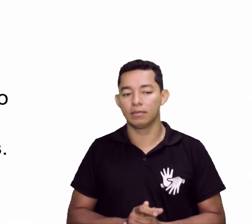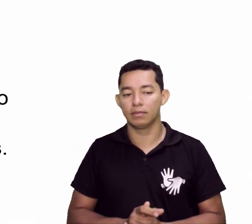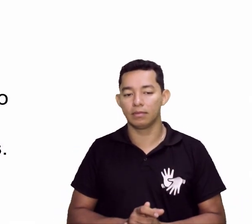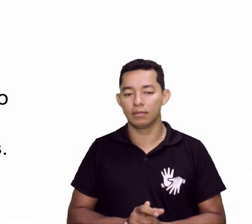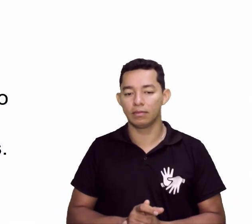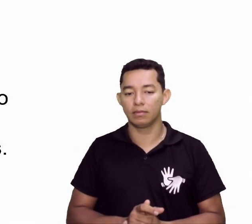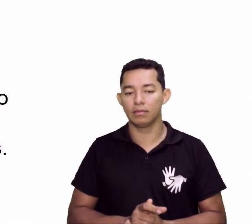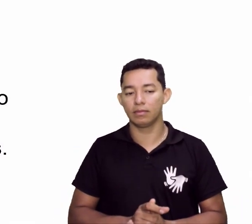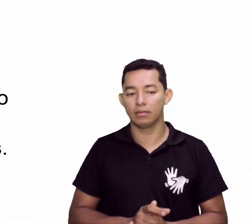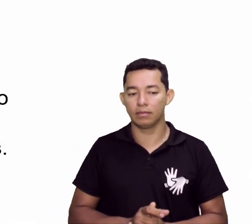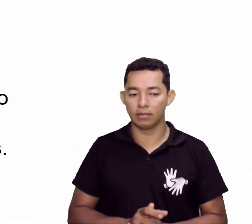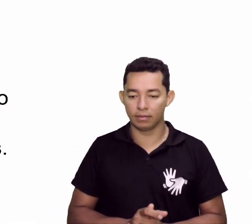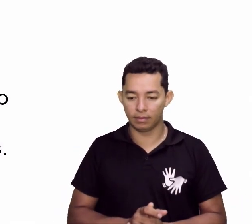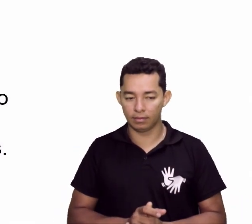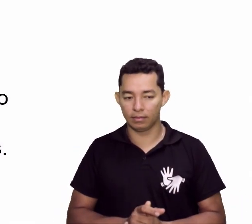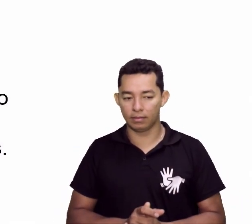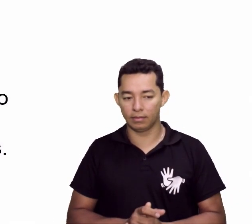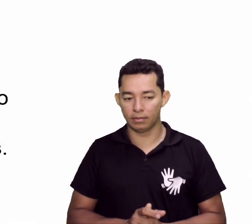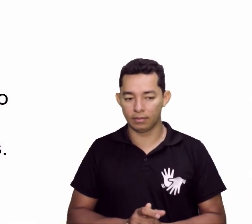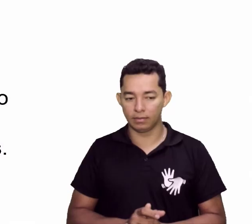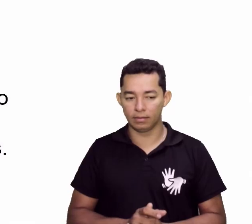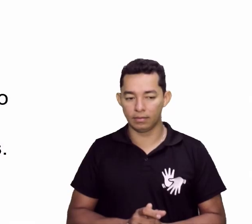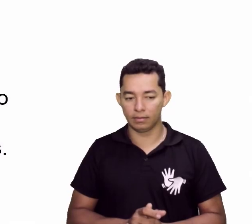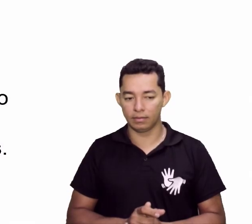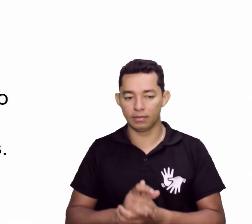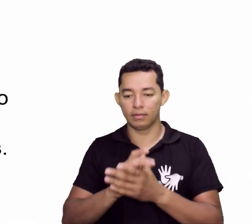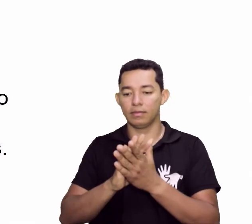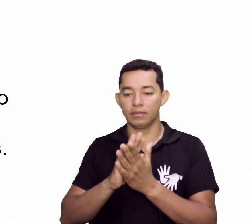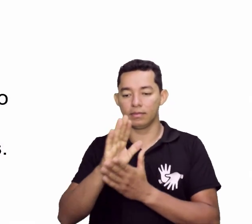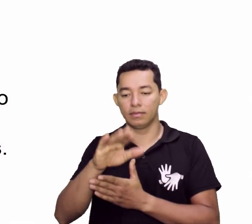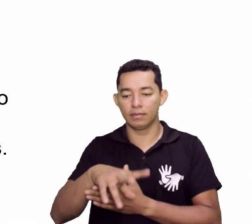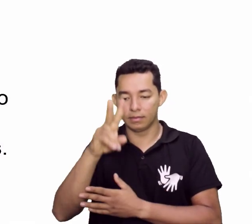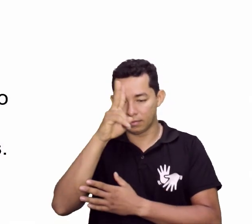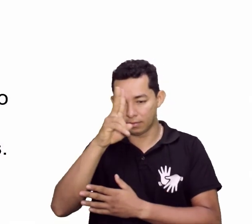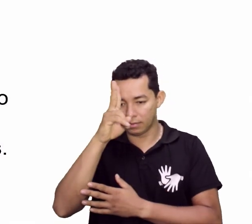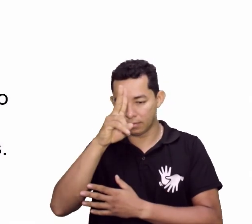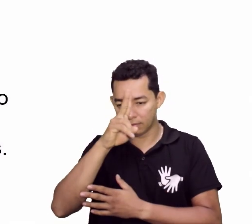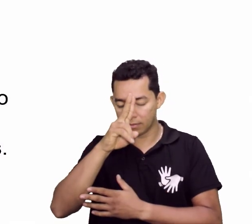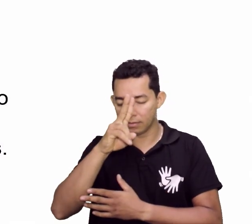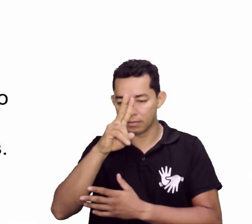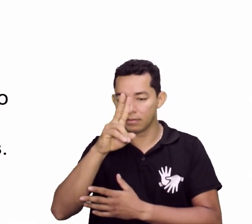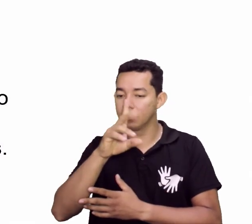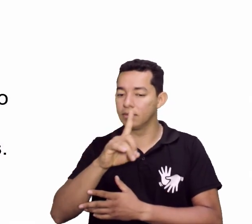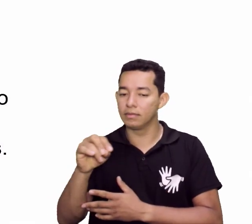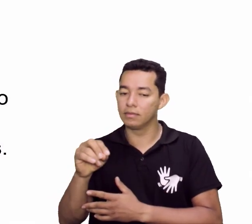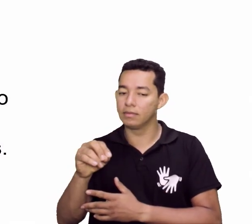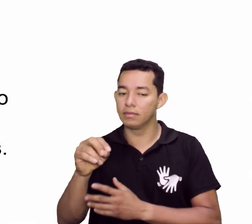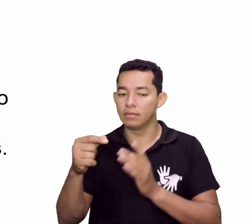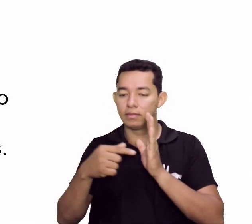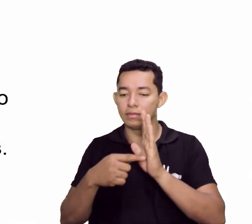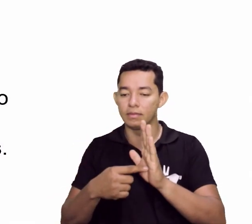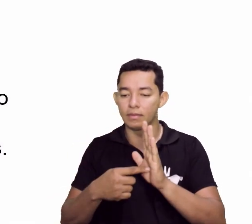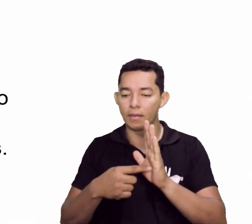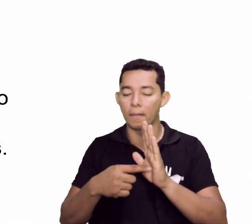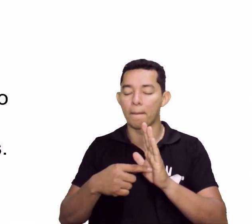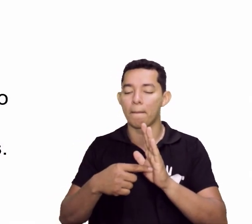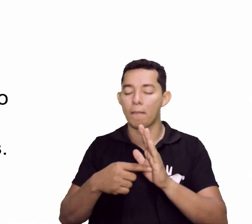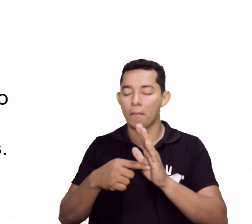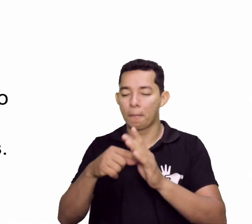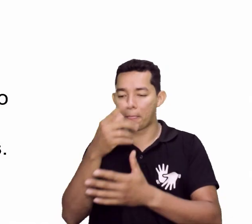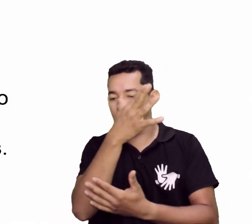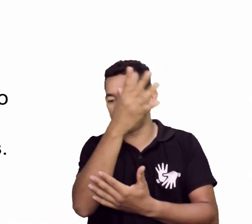cotidiano. Olha aqui, ó. Documentar eventos históricos, retratar paisagens